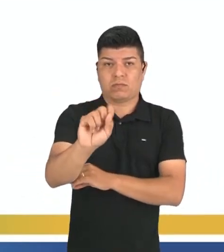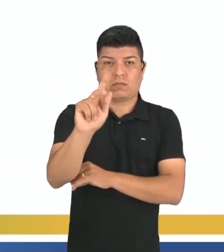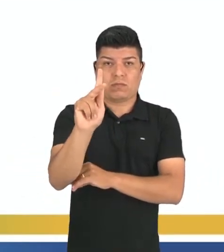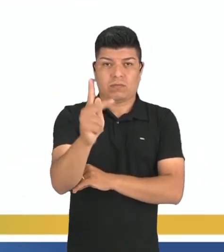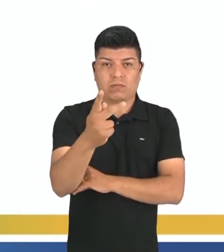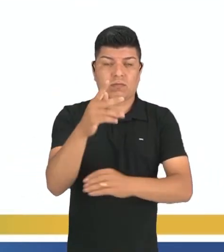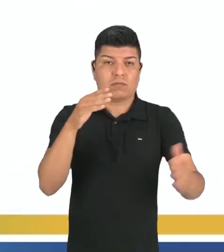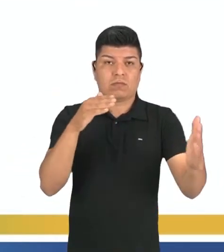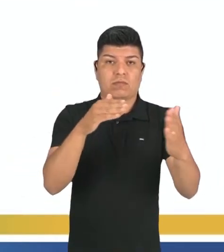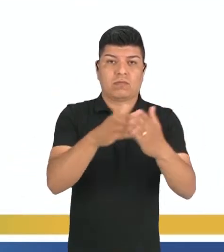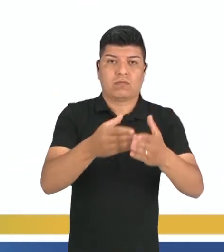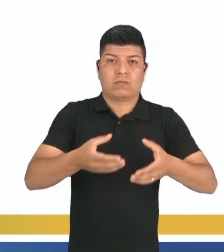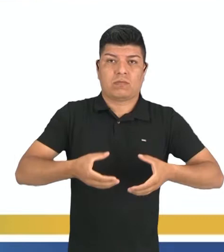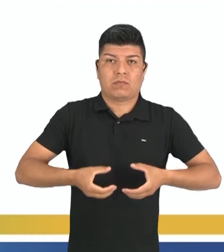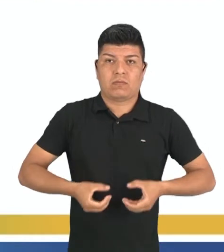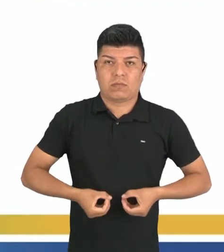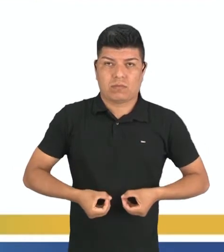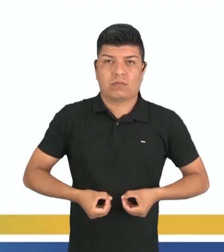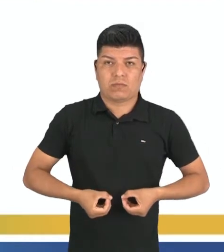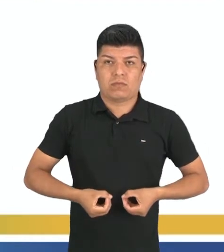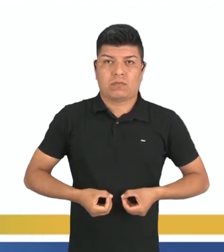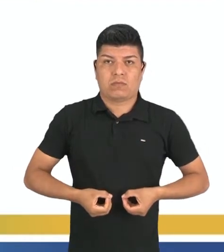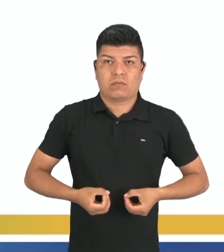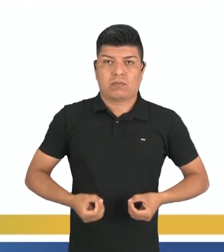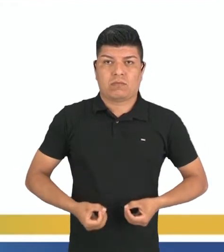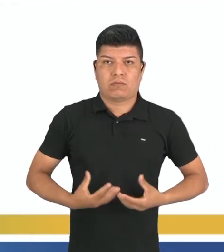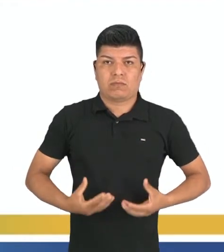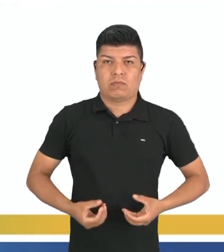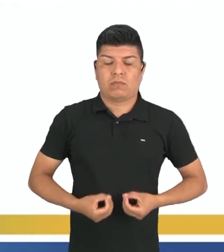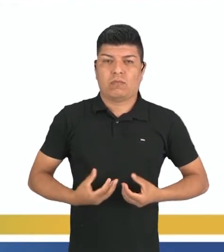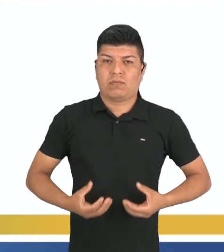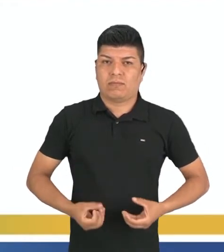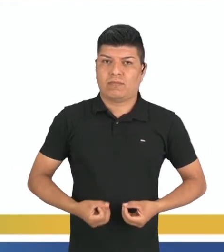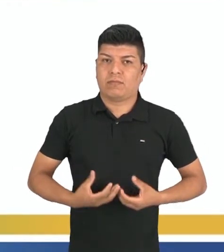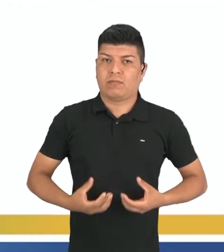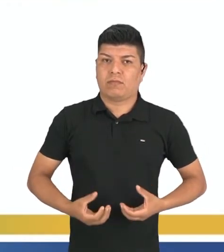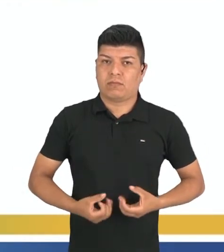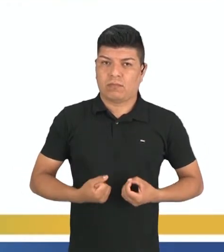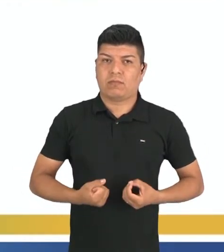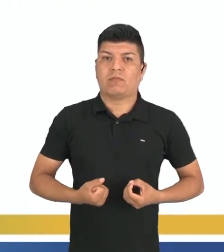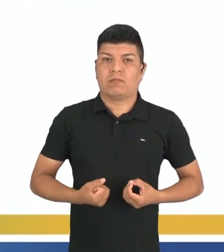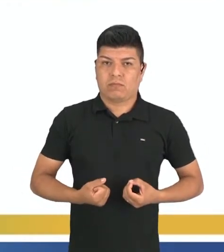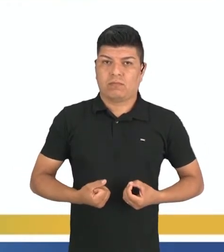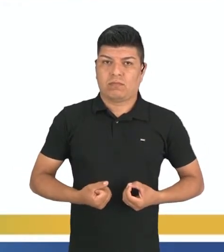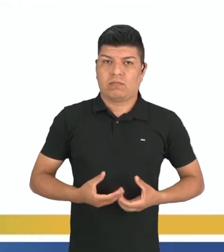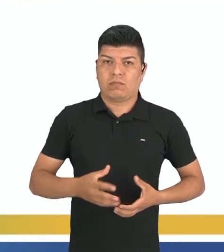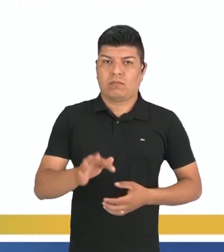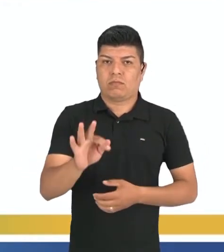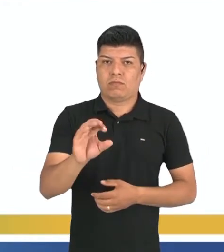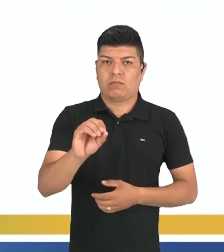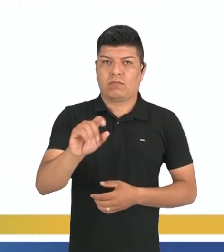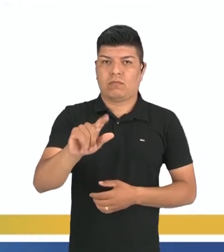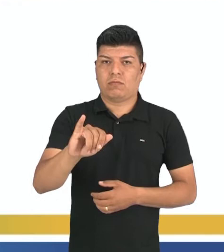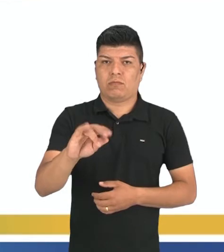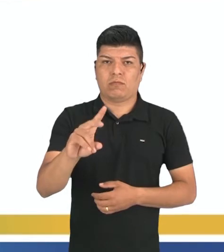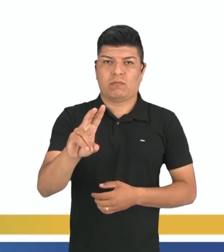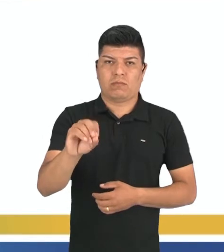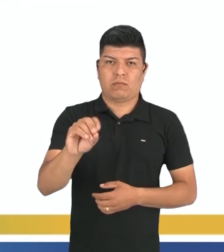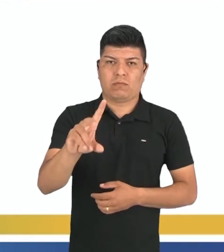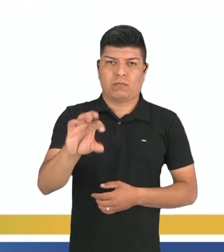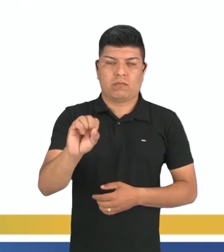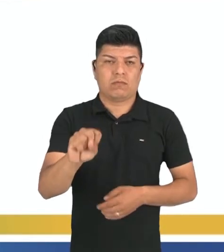vai até os ovários para estimular que eles amadureçam os folículos que estão ali.